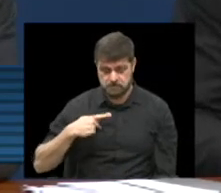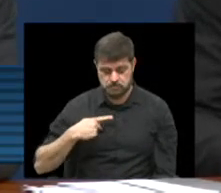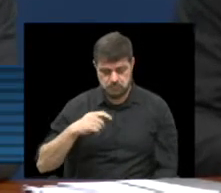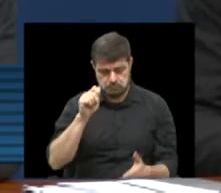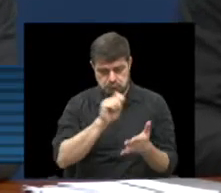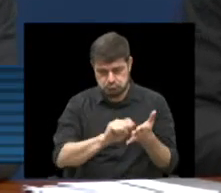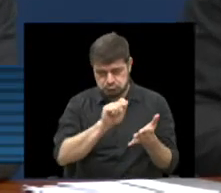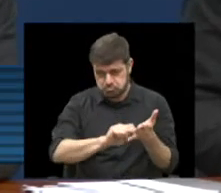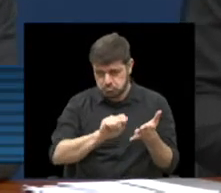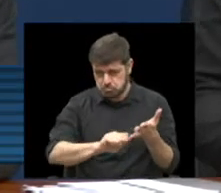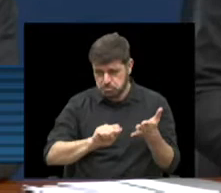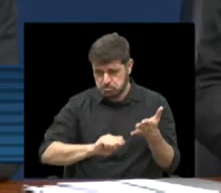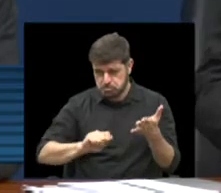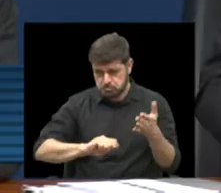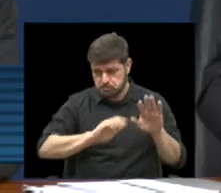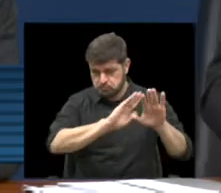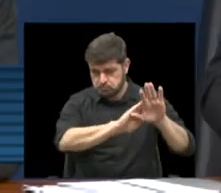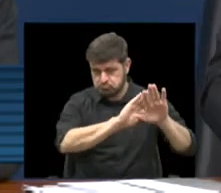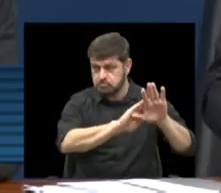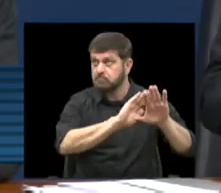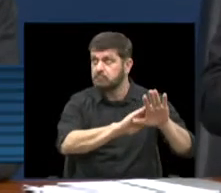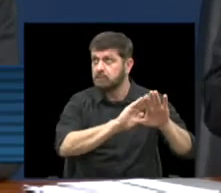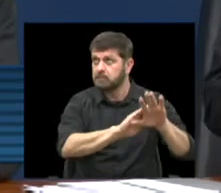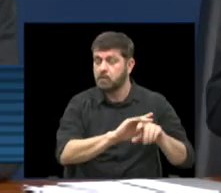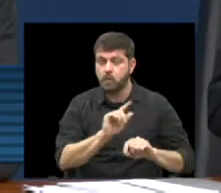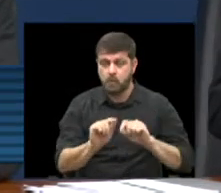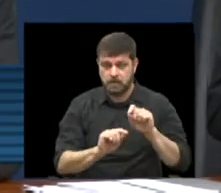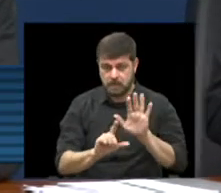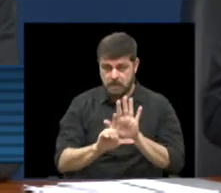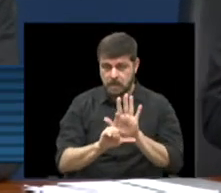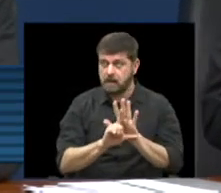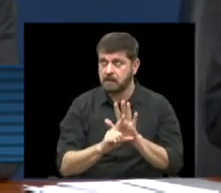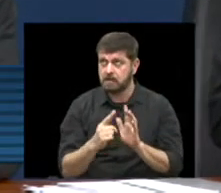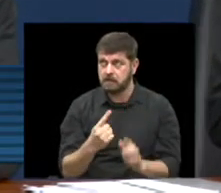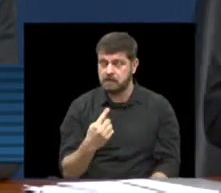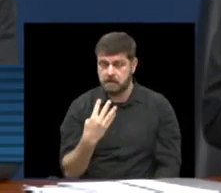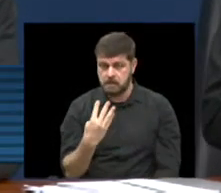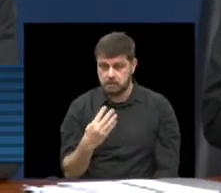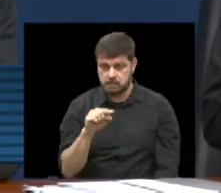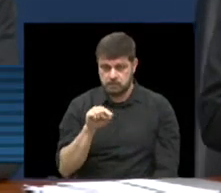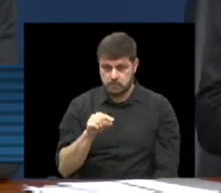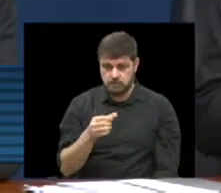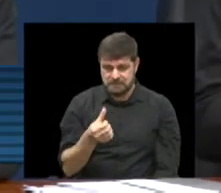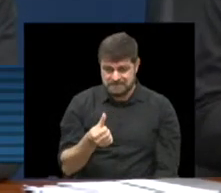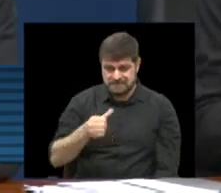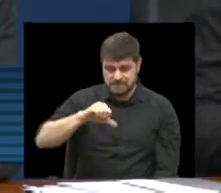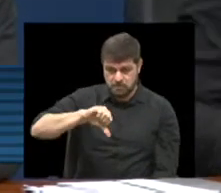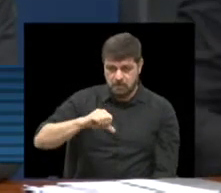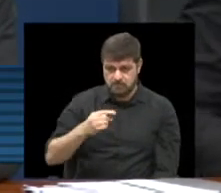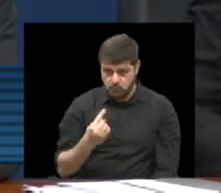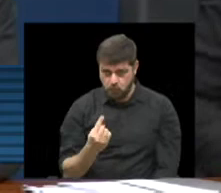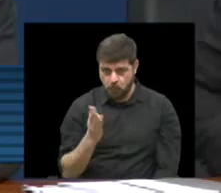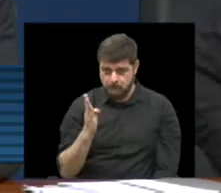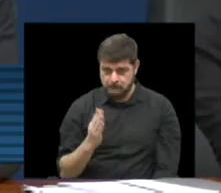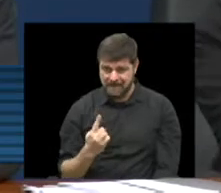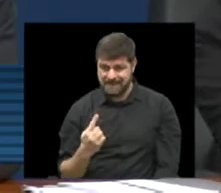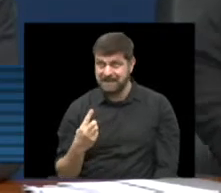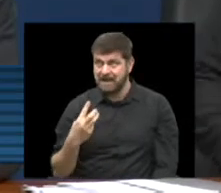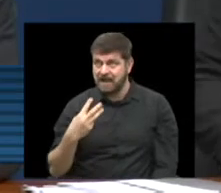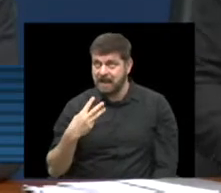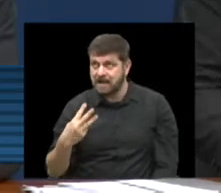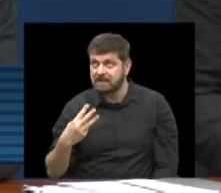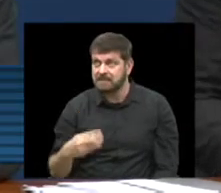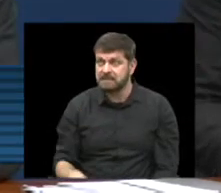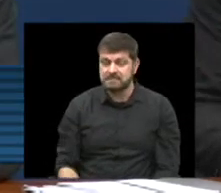223-914, de autoria do vereador Pastor Elias de Azevedo, que revoga a lei 14.691 de 2013,